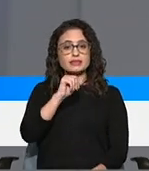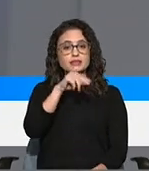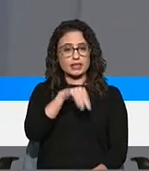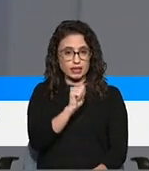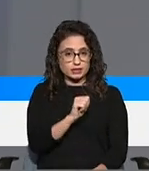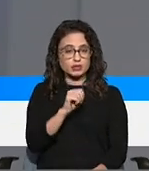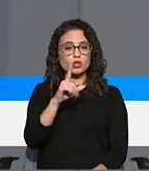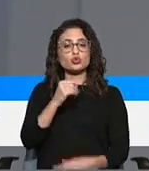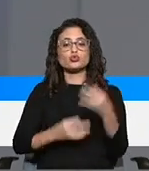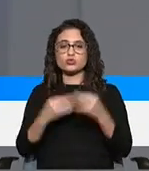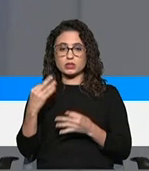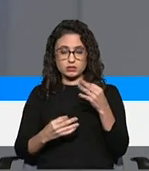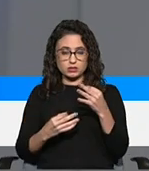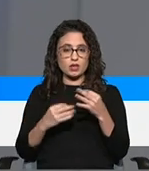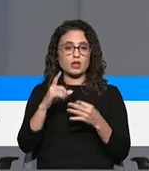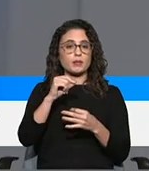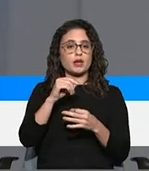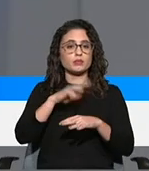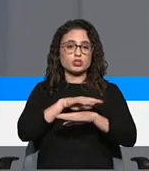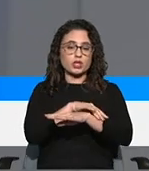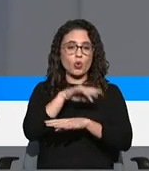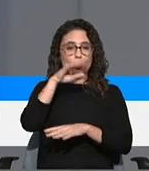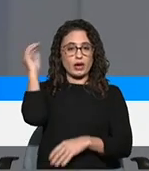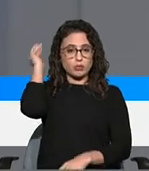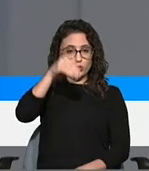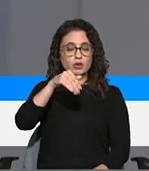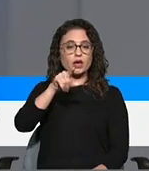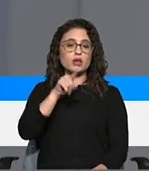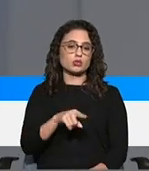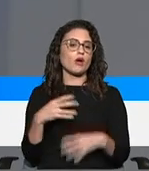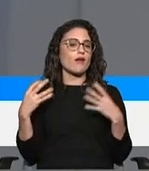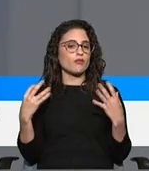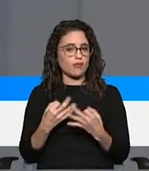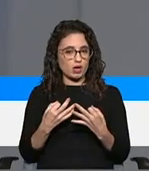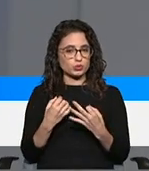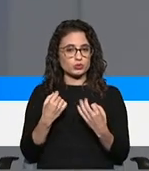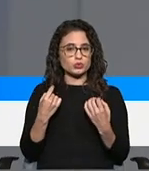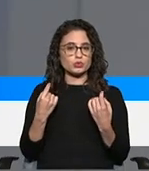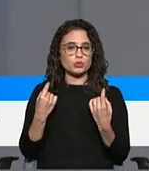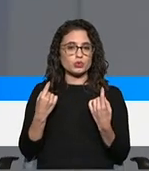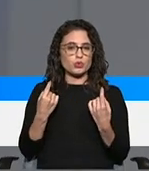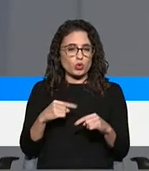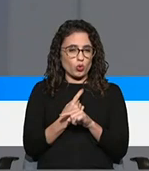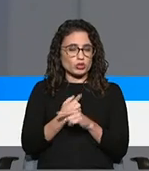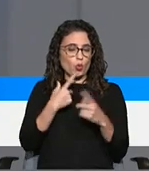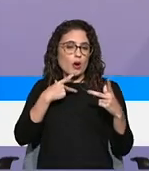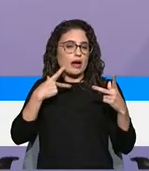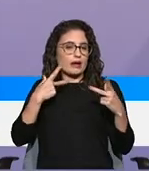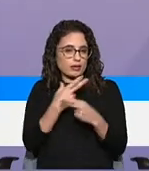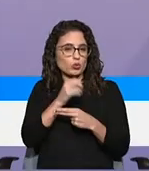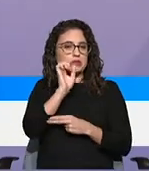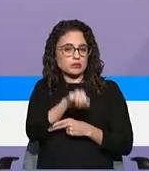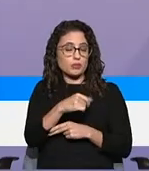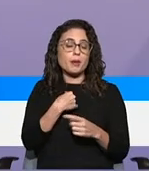administração e da república e portanto de facto a única coisa aqui a criticar percebendo a